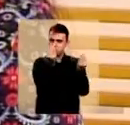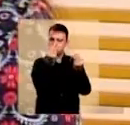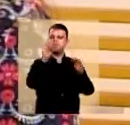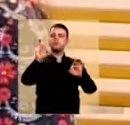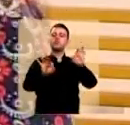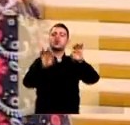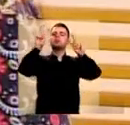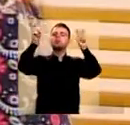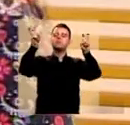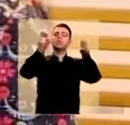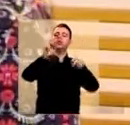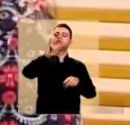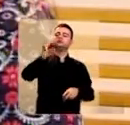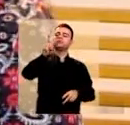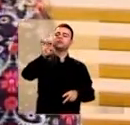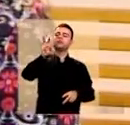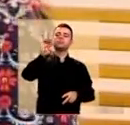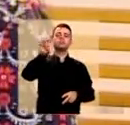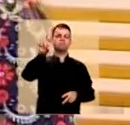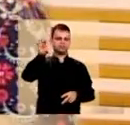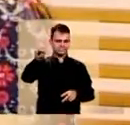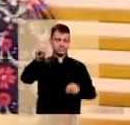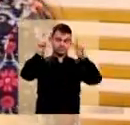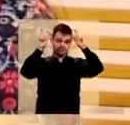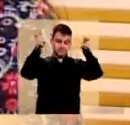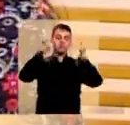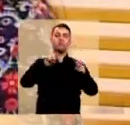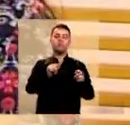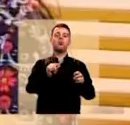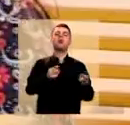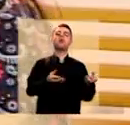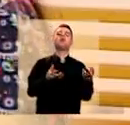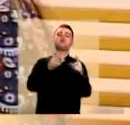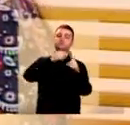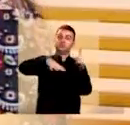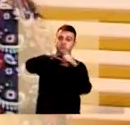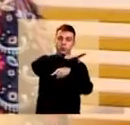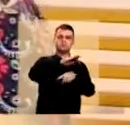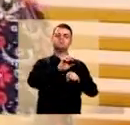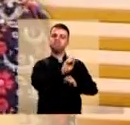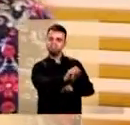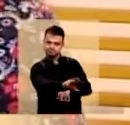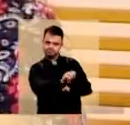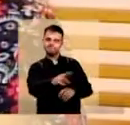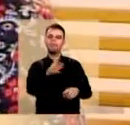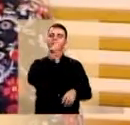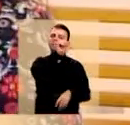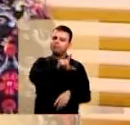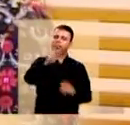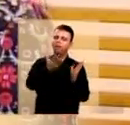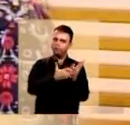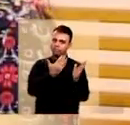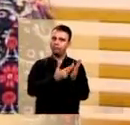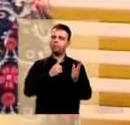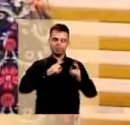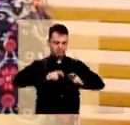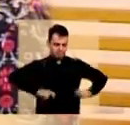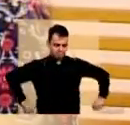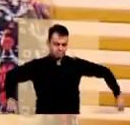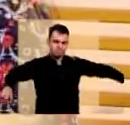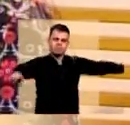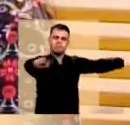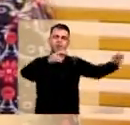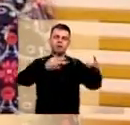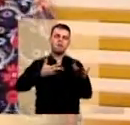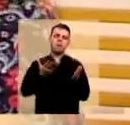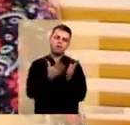tem o projeto Juventudes, que ele é socioeducativo. Então, ele tem todas as áreas e a gente coloca a literatura ali também, com roda de